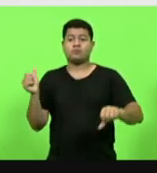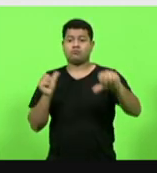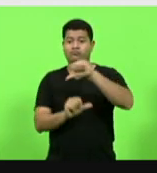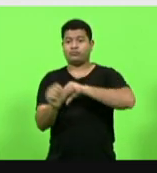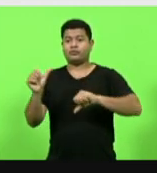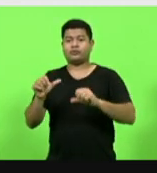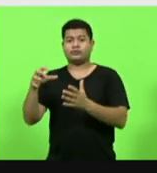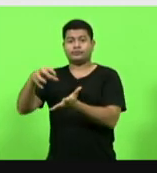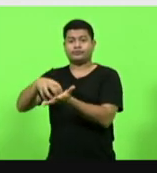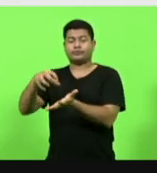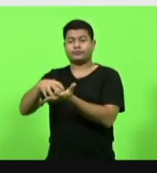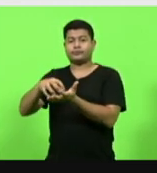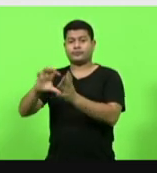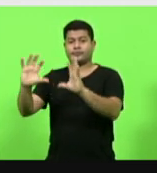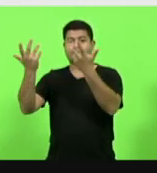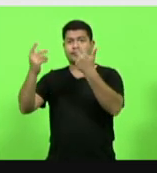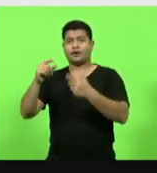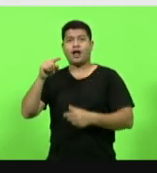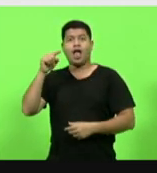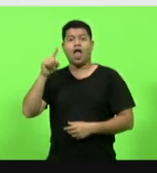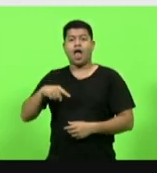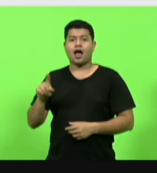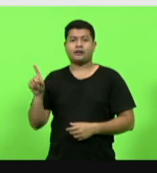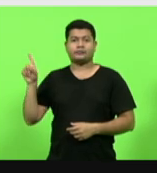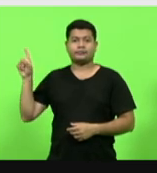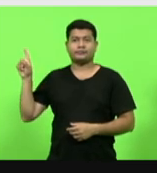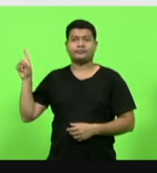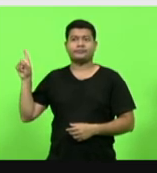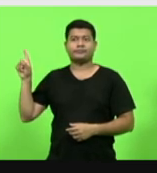Balneário Camboriú é essa daí.